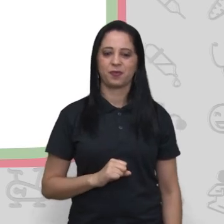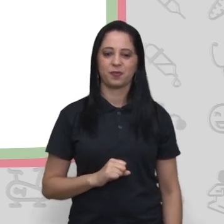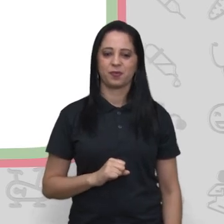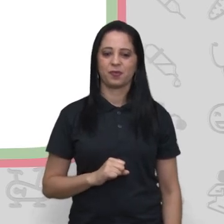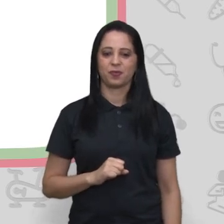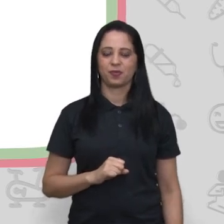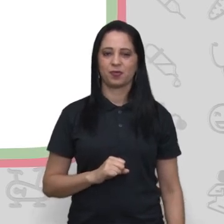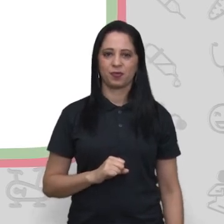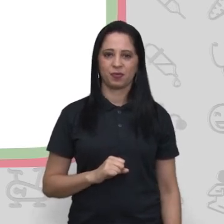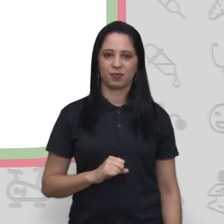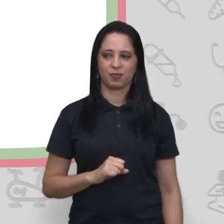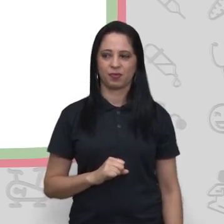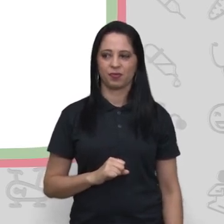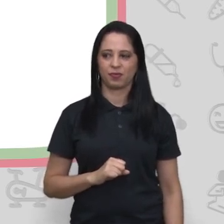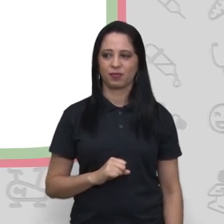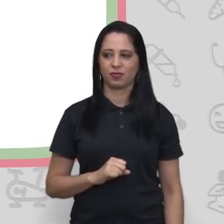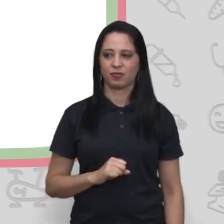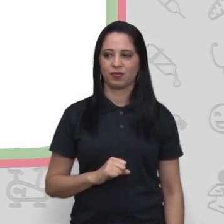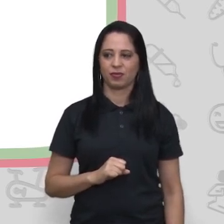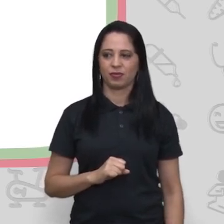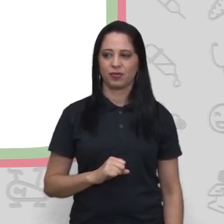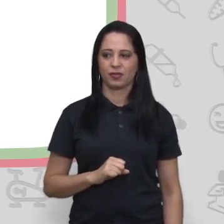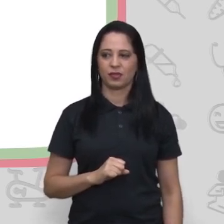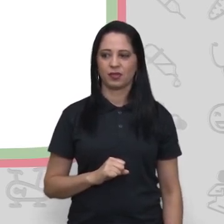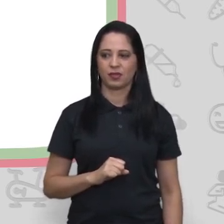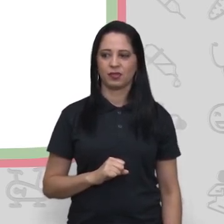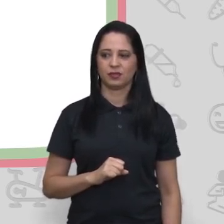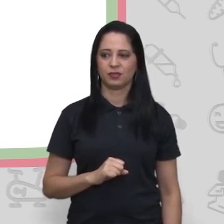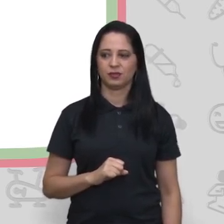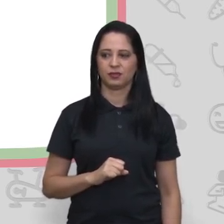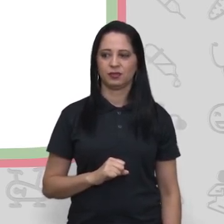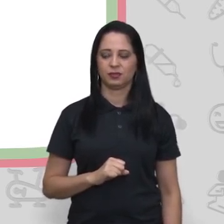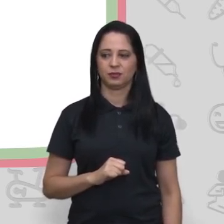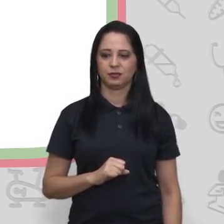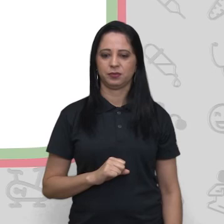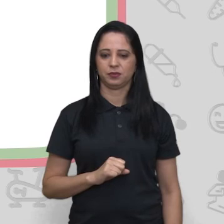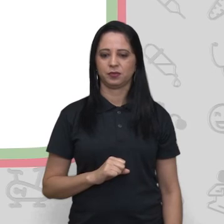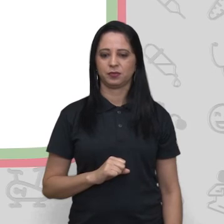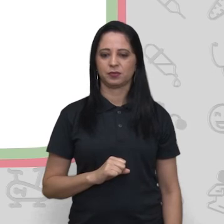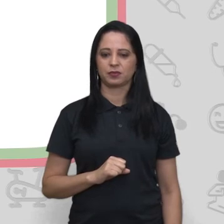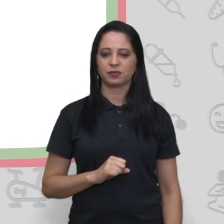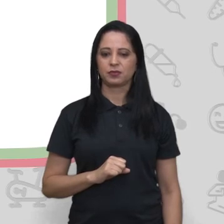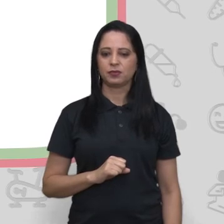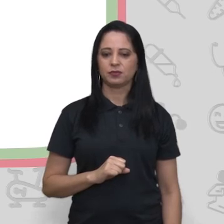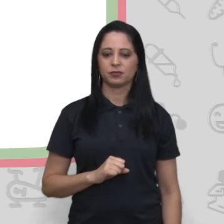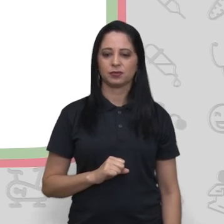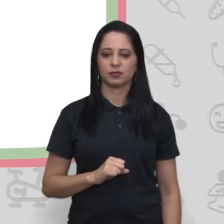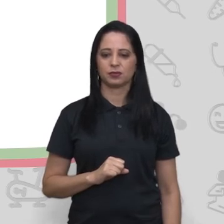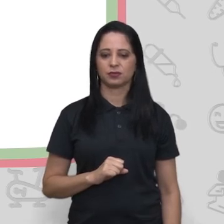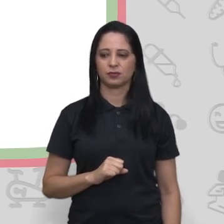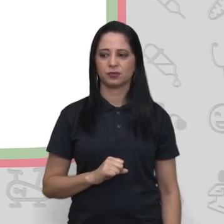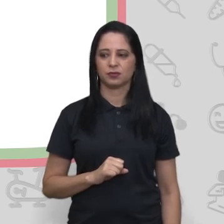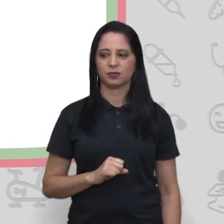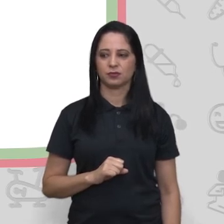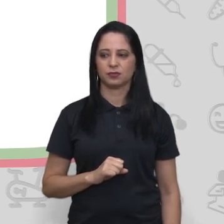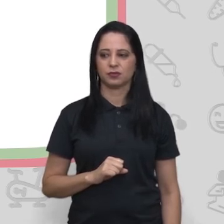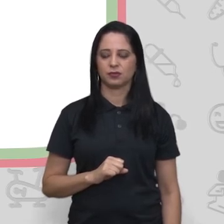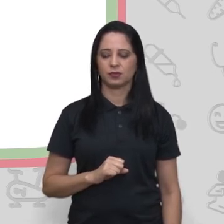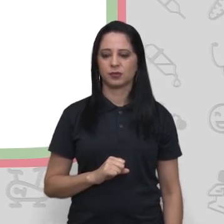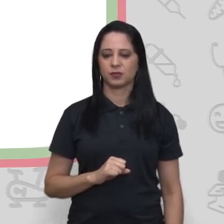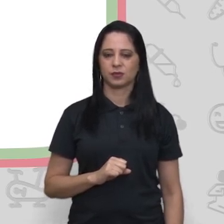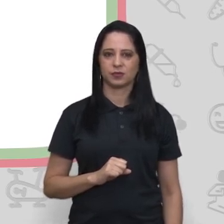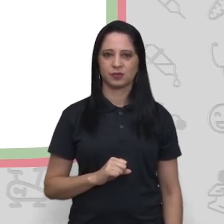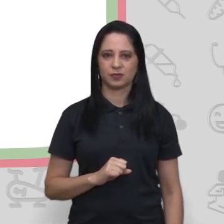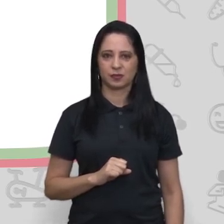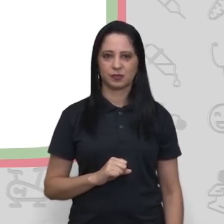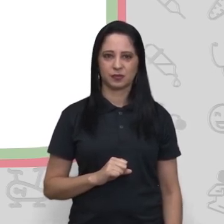vai precisar de 300 gramas de ricota fresca, um punhado de folhas de Ora Pro Nobis,